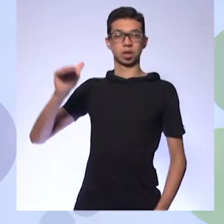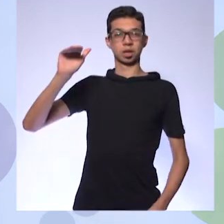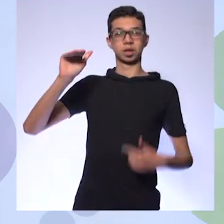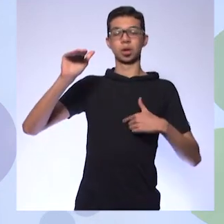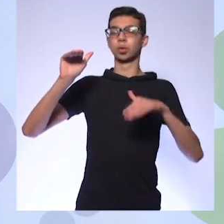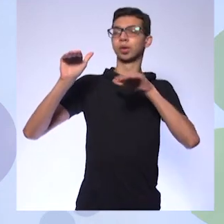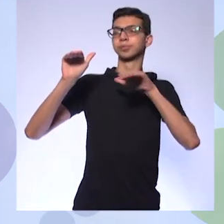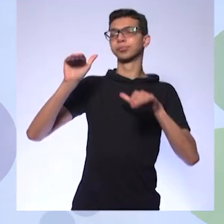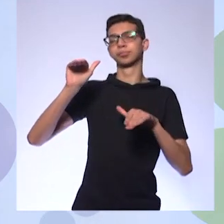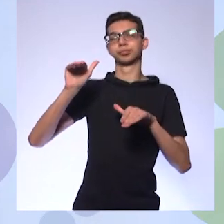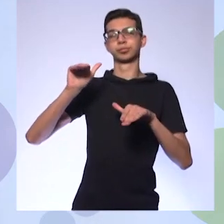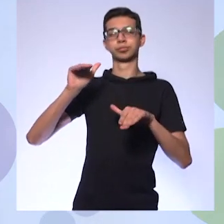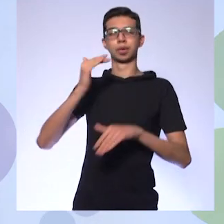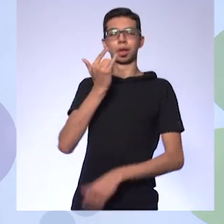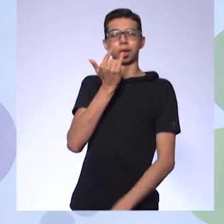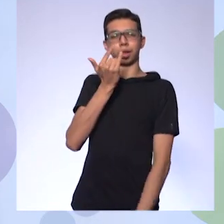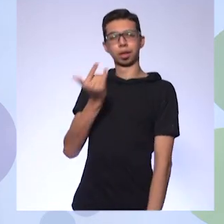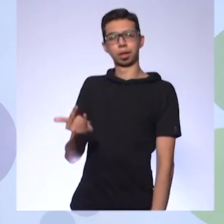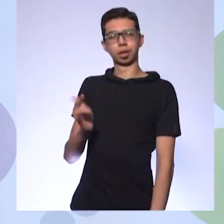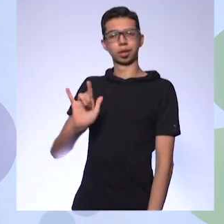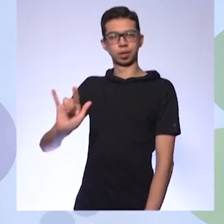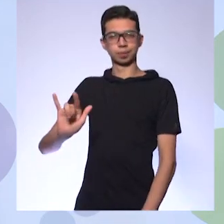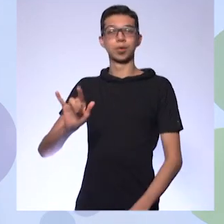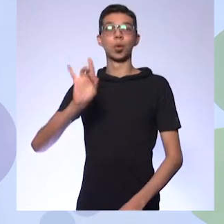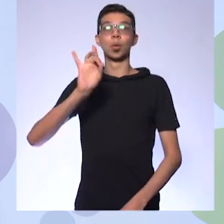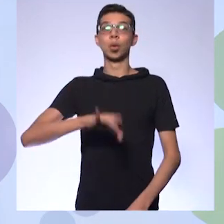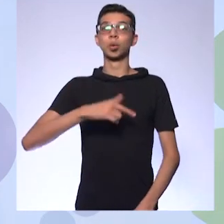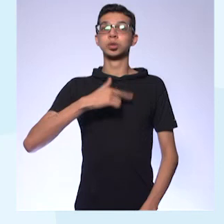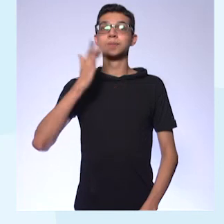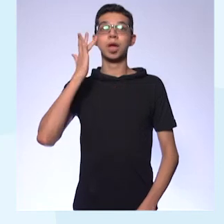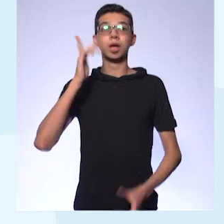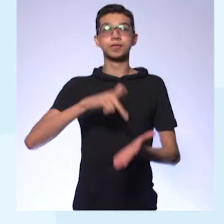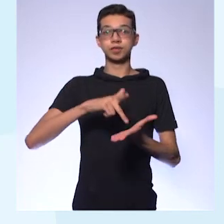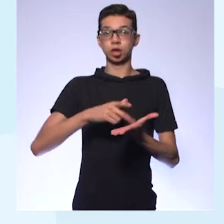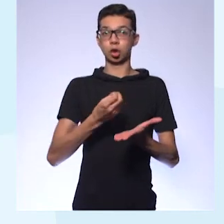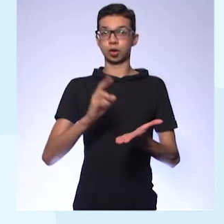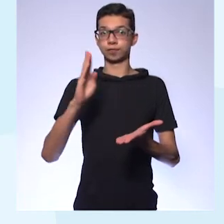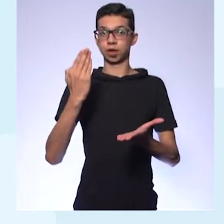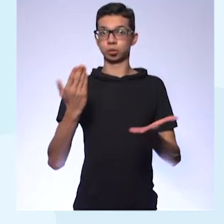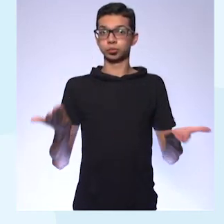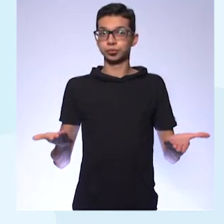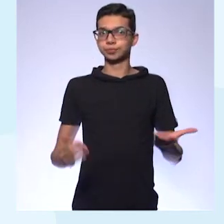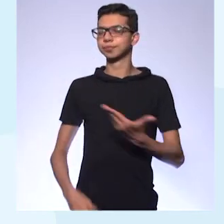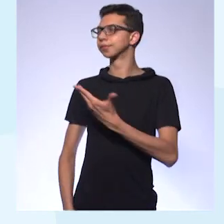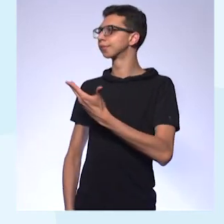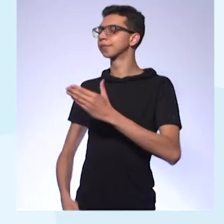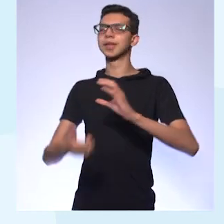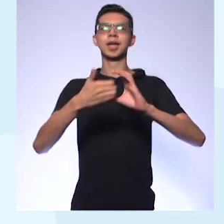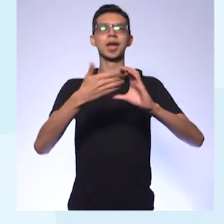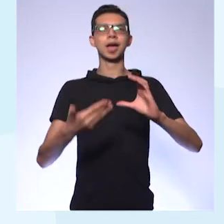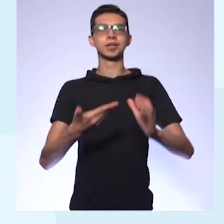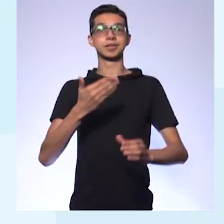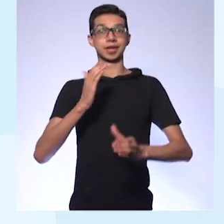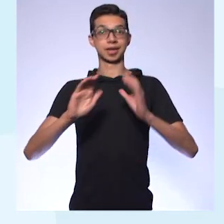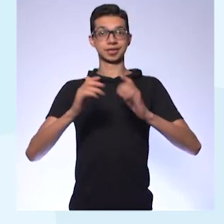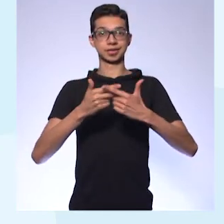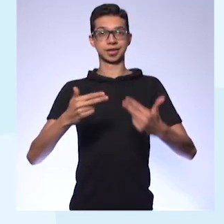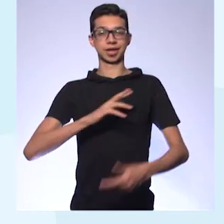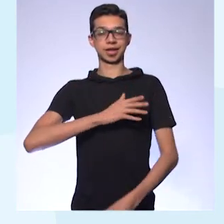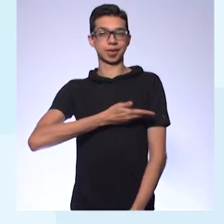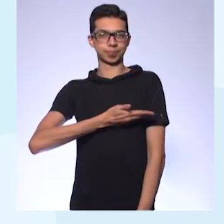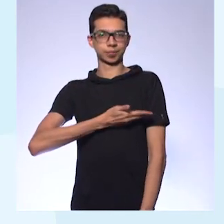amada, né? Acho que é o último, verdadeiro ou falso, são características das cantigas de amigo, eu